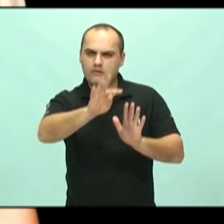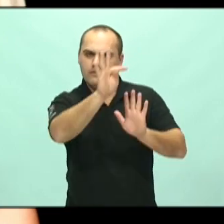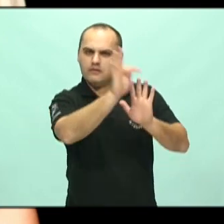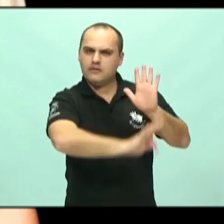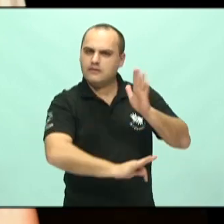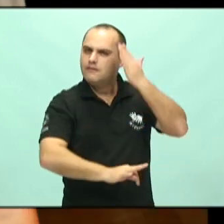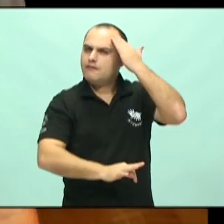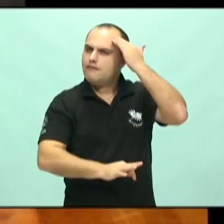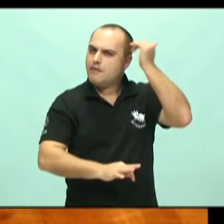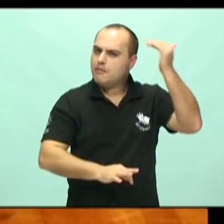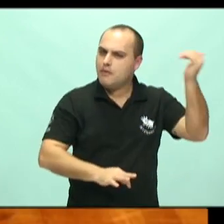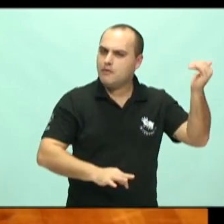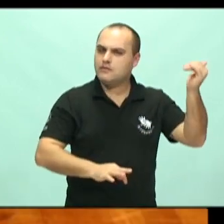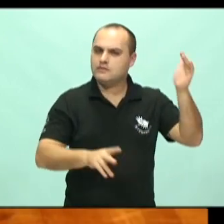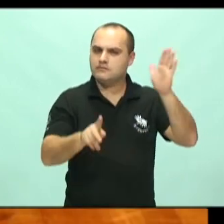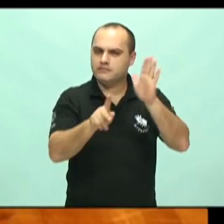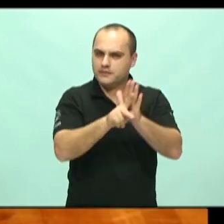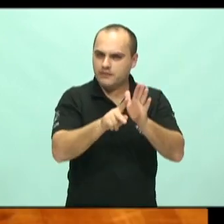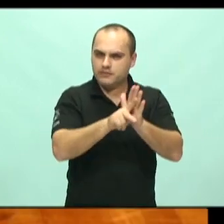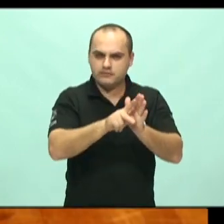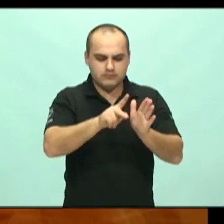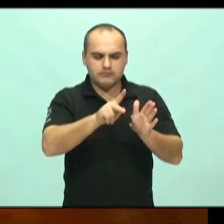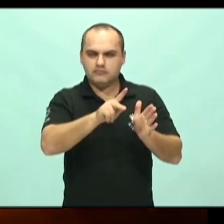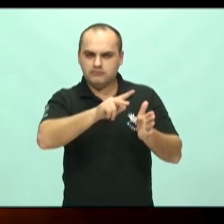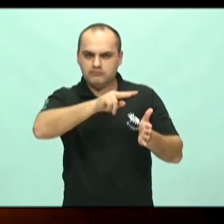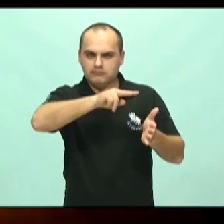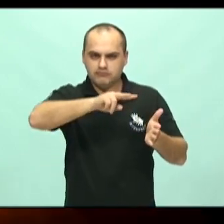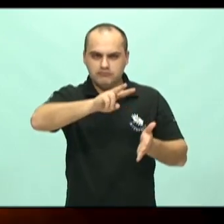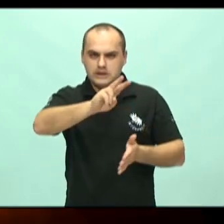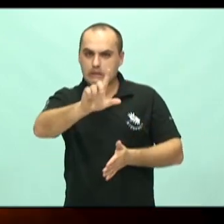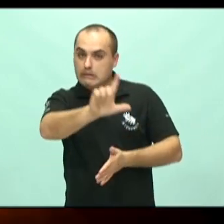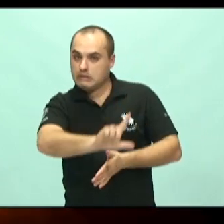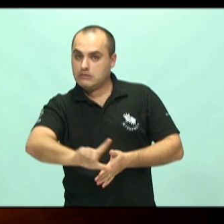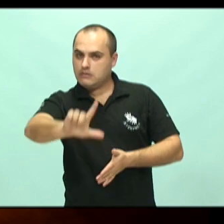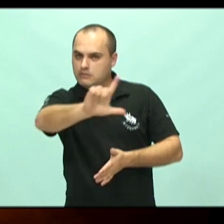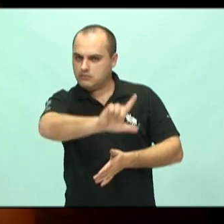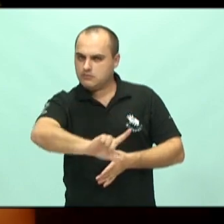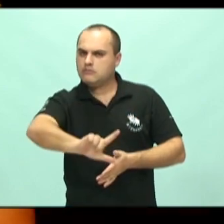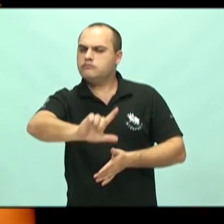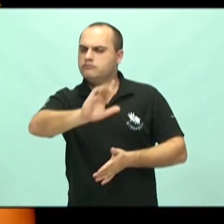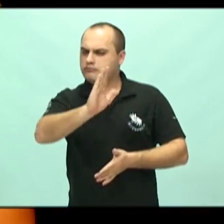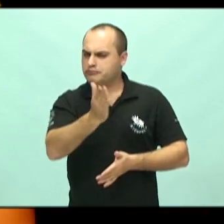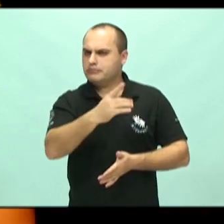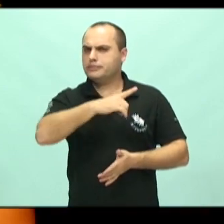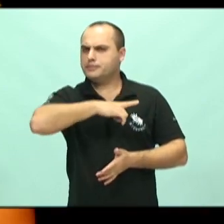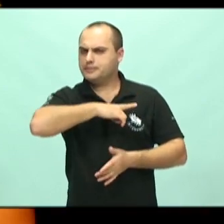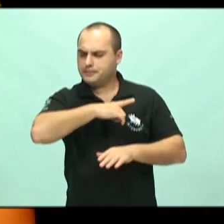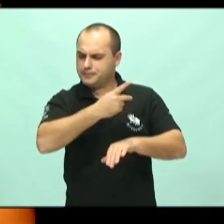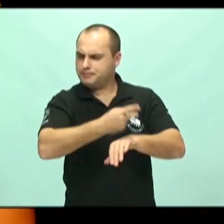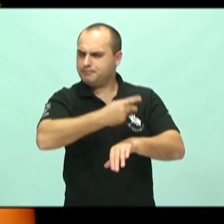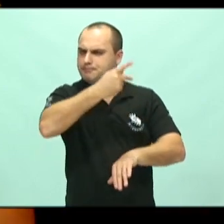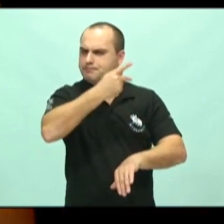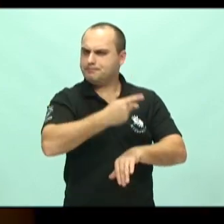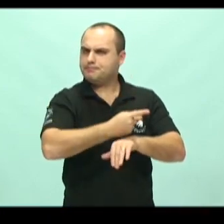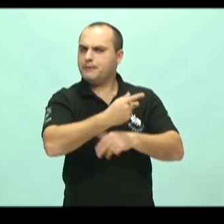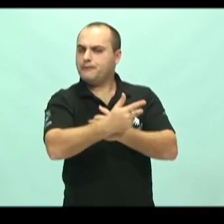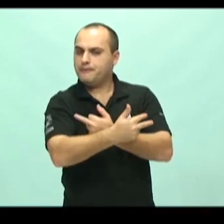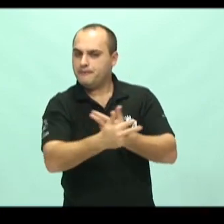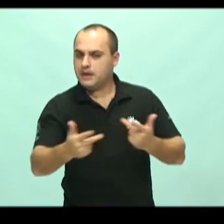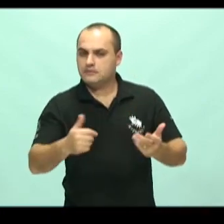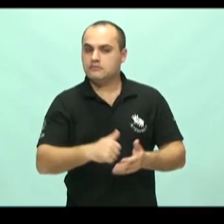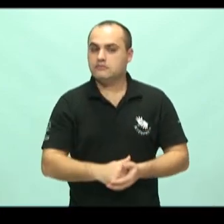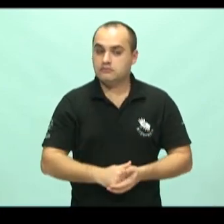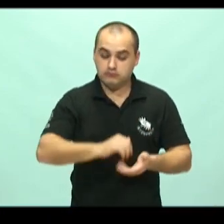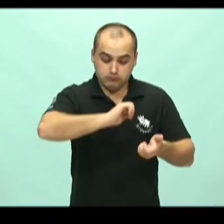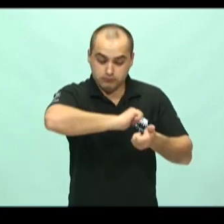literatura brasileira chamada Bolsa Amarela, da Lígia Bojunga, vencedora de muitos prêmios. Foi feita uma